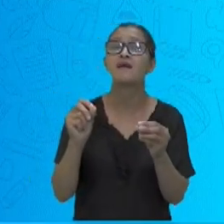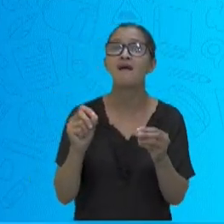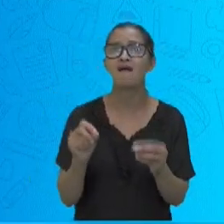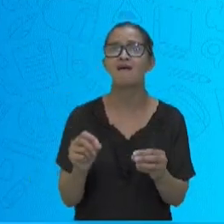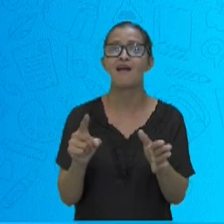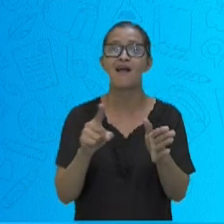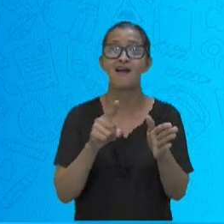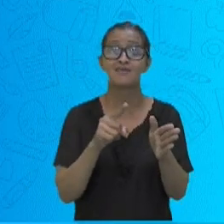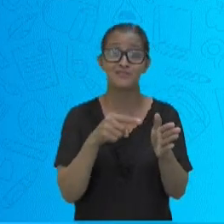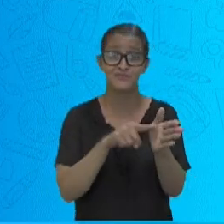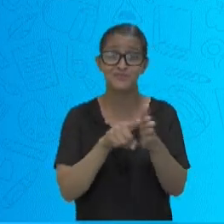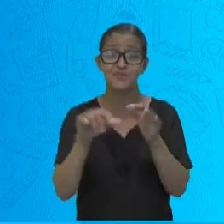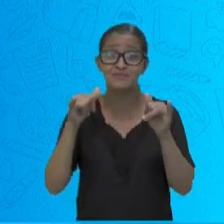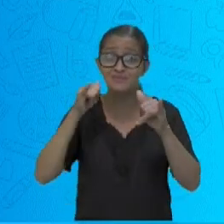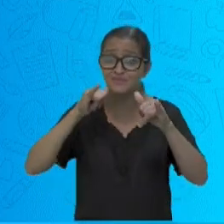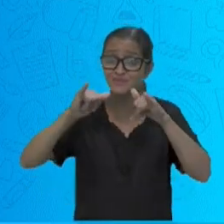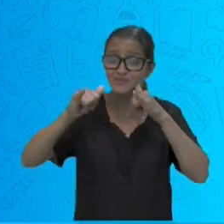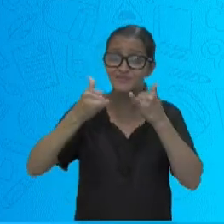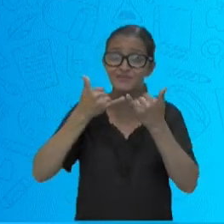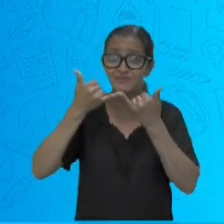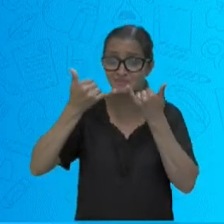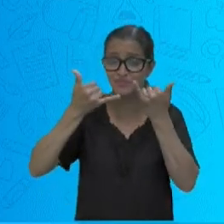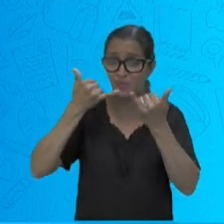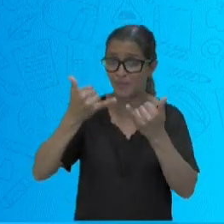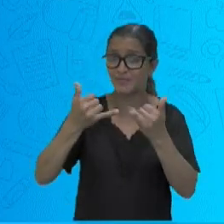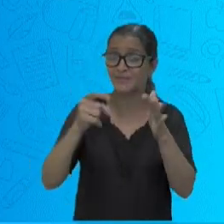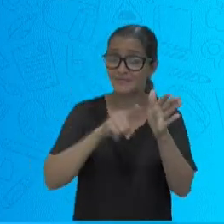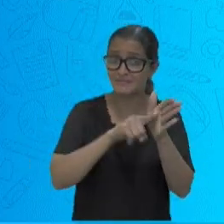que nós tivemos na nossa pesquisa.